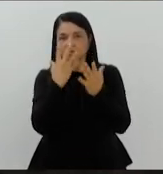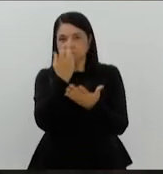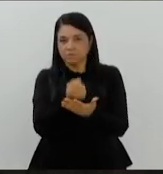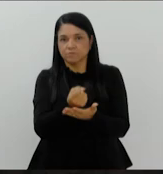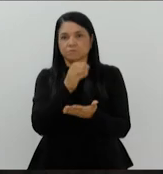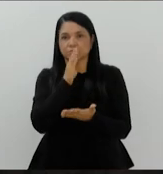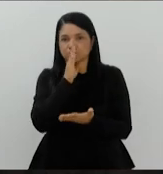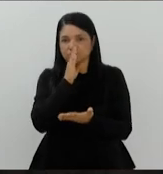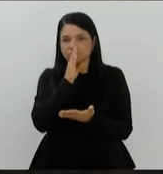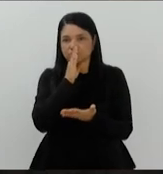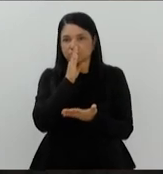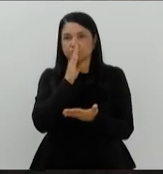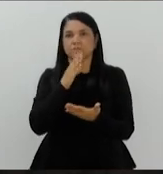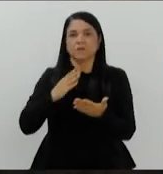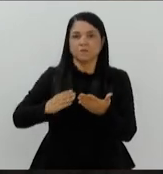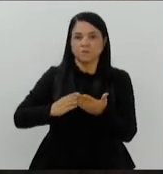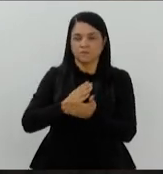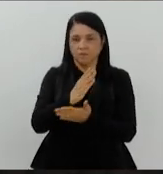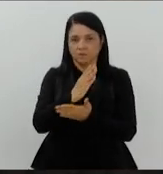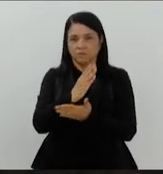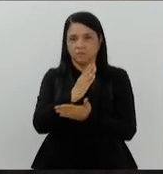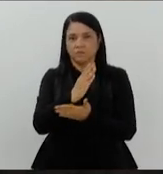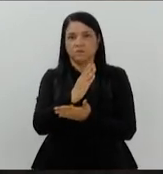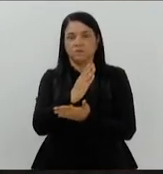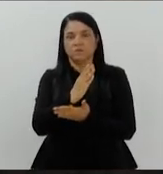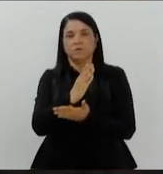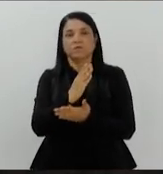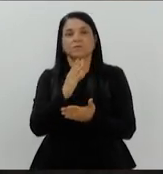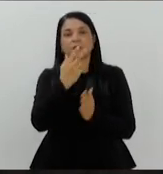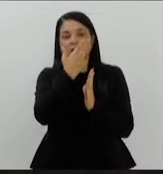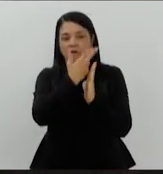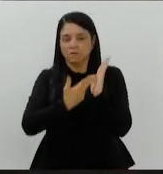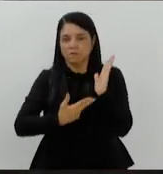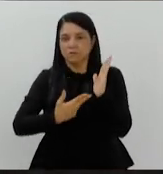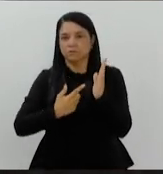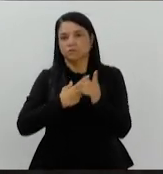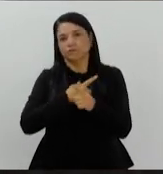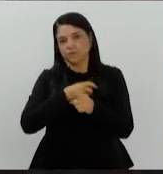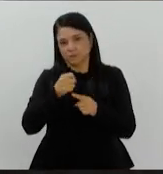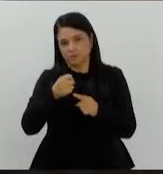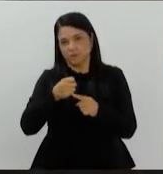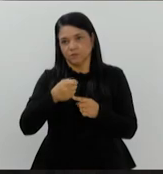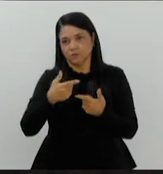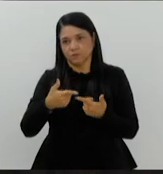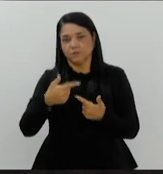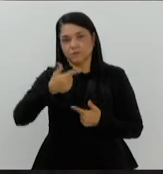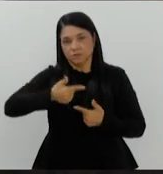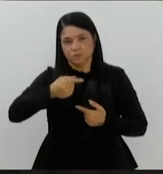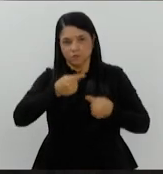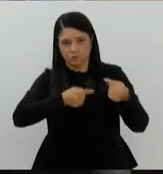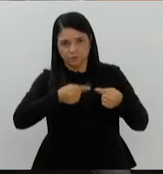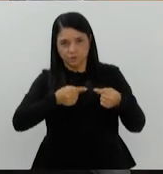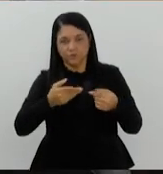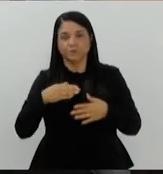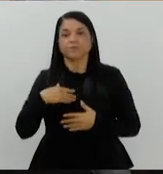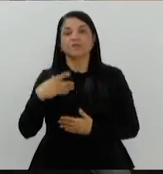aprovam, permaneçam como estão. Aprovado. Vai para a redação do vencido. Deputado Felipe